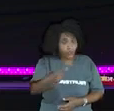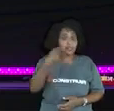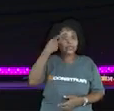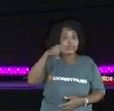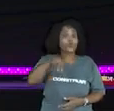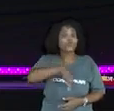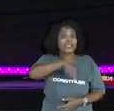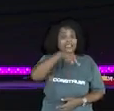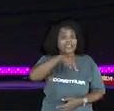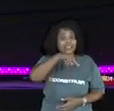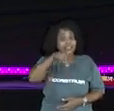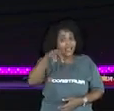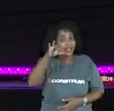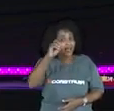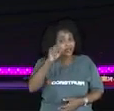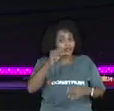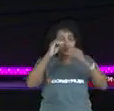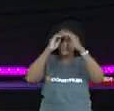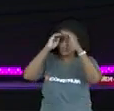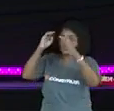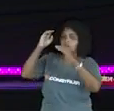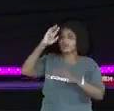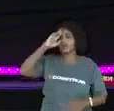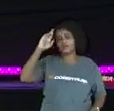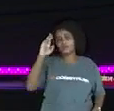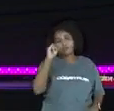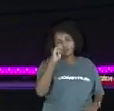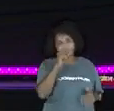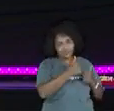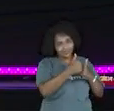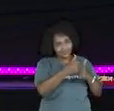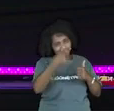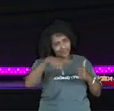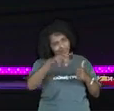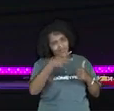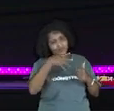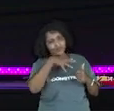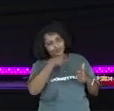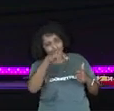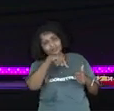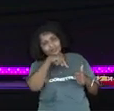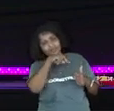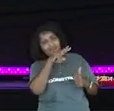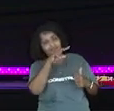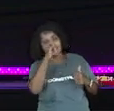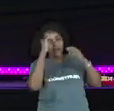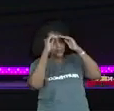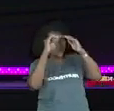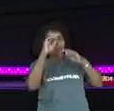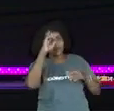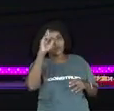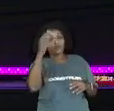e seus netos temeram ao Senhor aqui ó se vocês seguirem isso seus filhos seus netos temeram o senhor